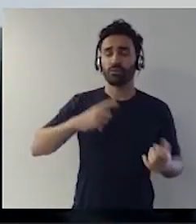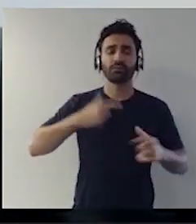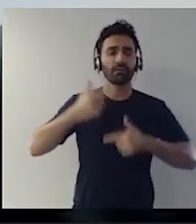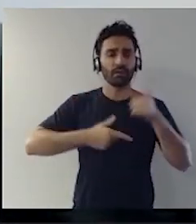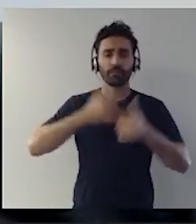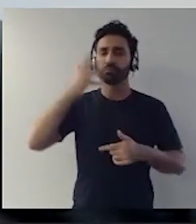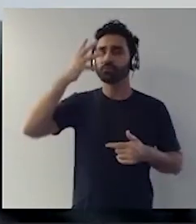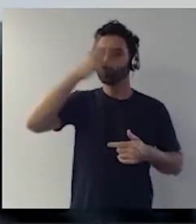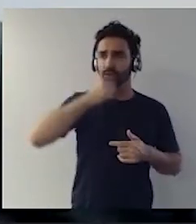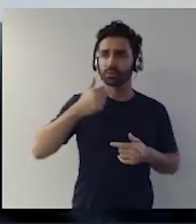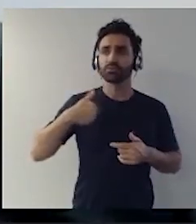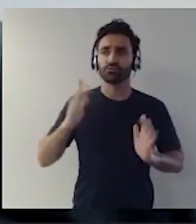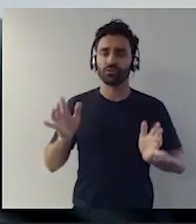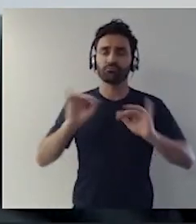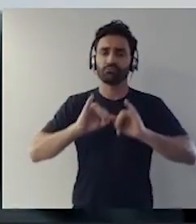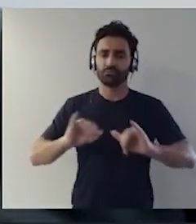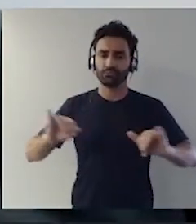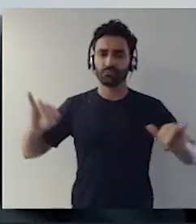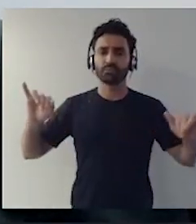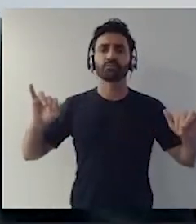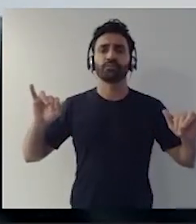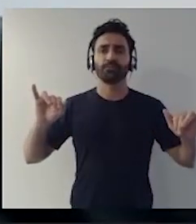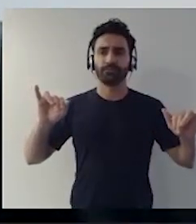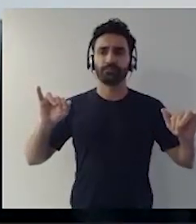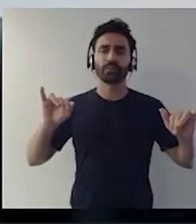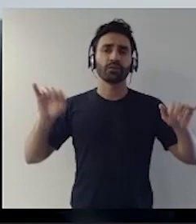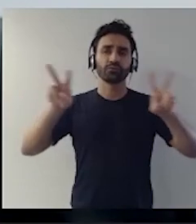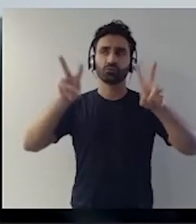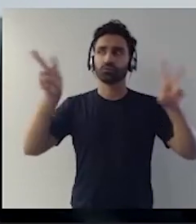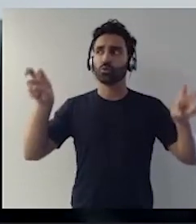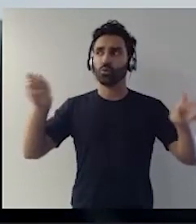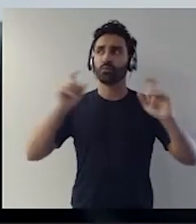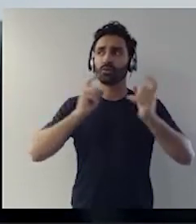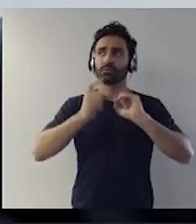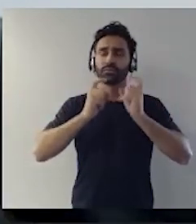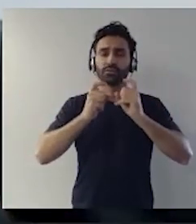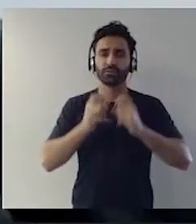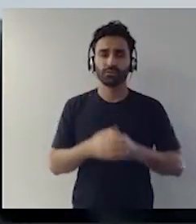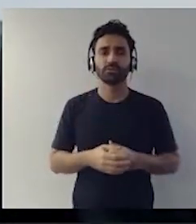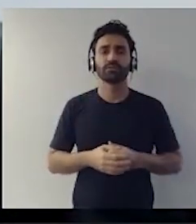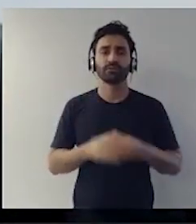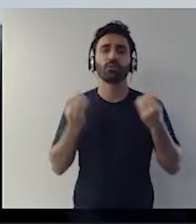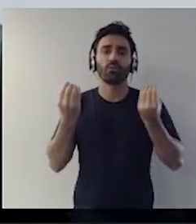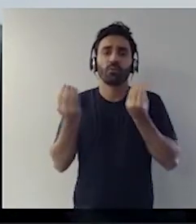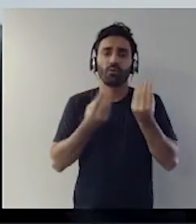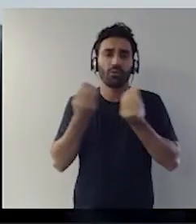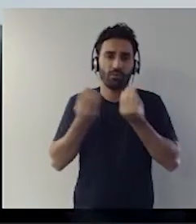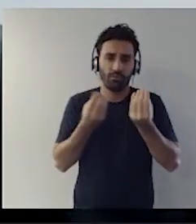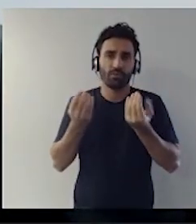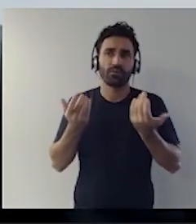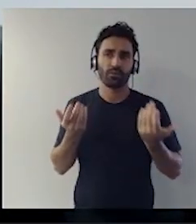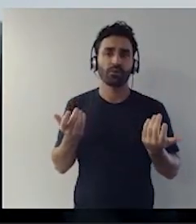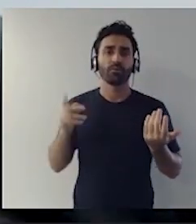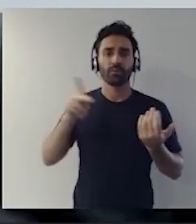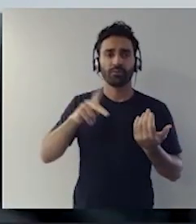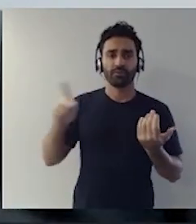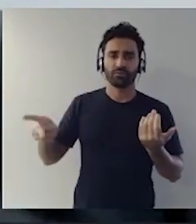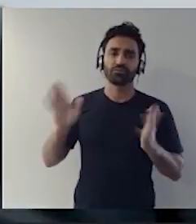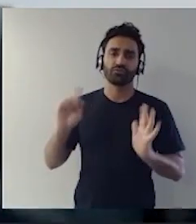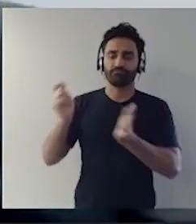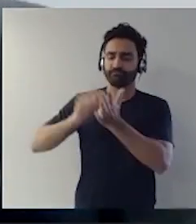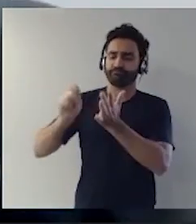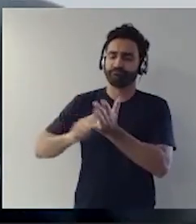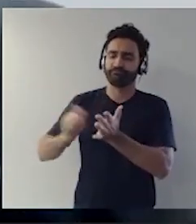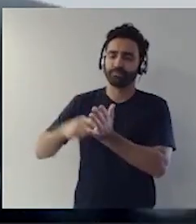que publicou na revista Direito do Estado sobre a requisição administrativa. Te cumprimento, professor Egon, inclusive, sobre isso.